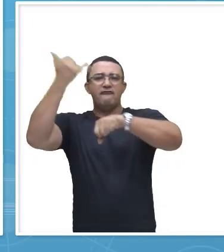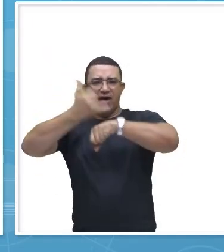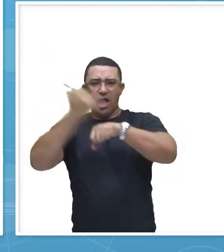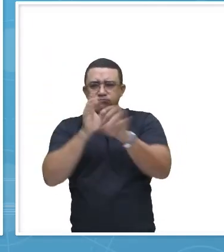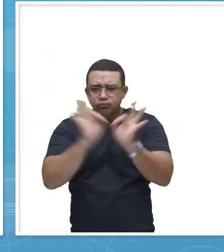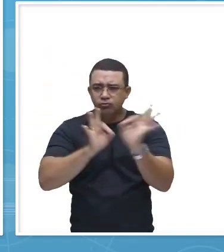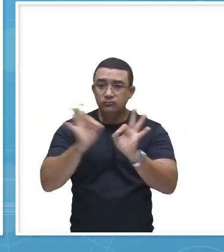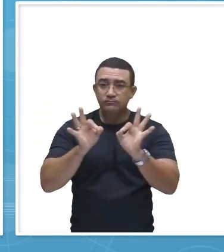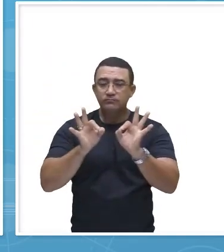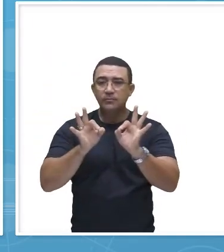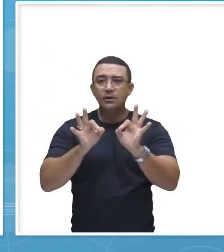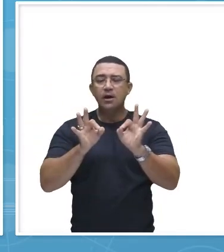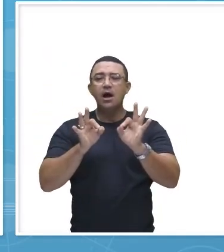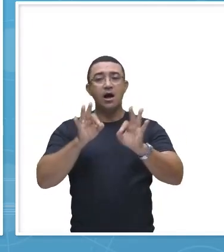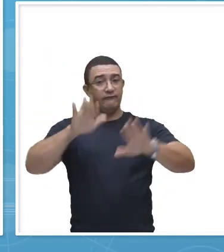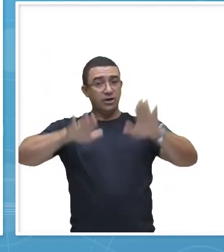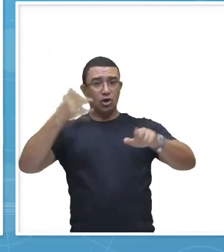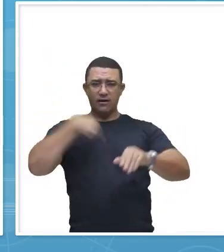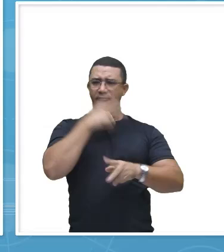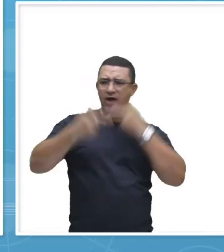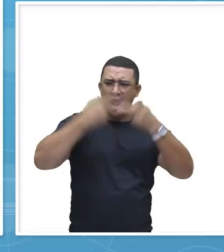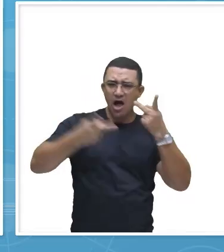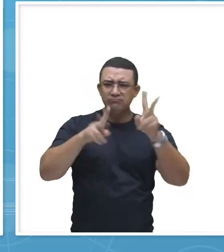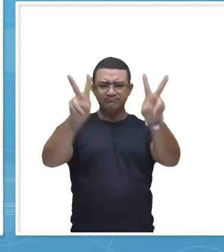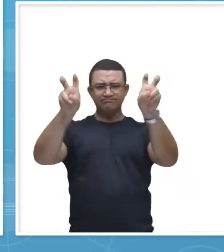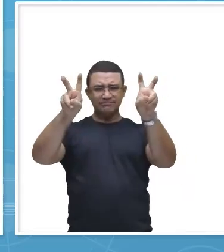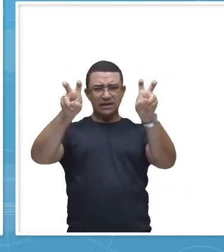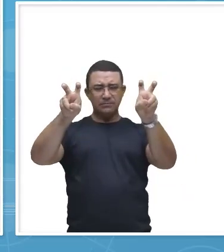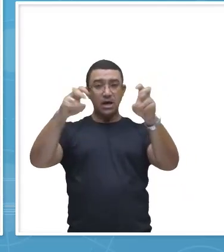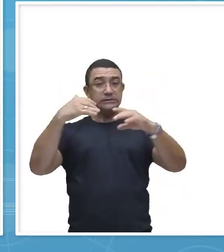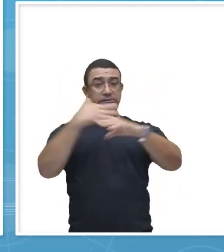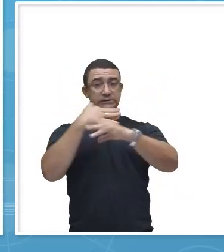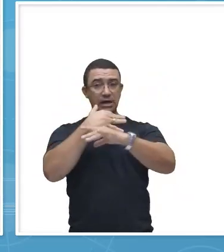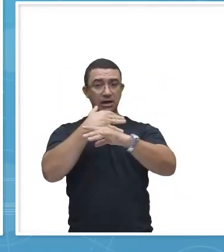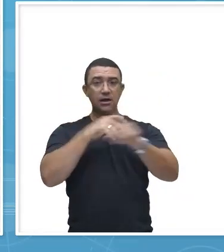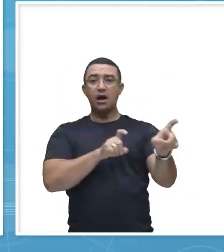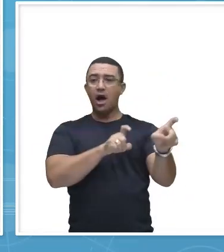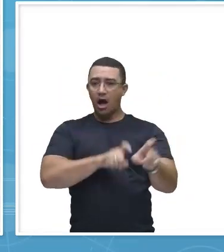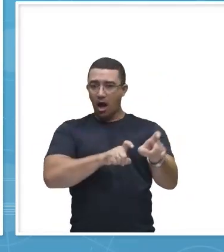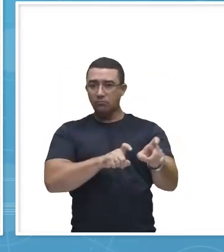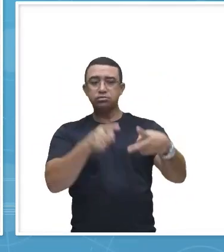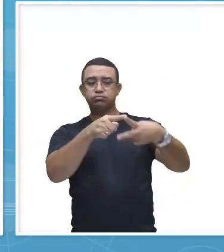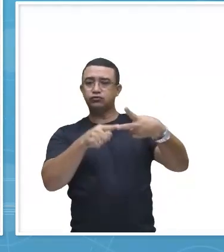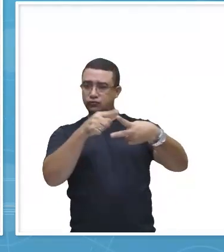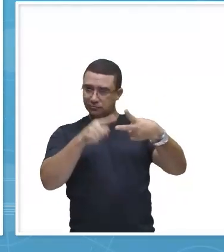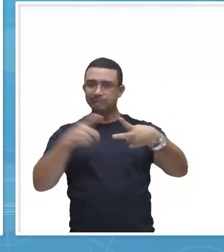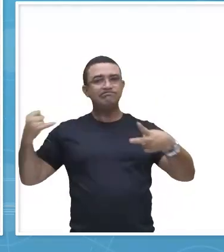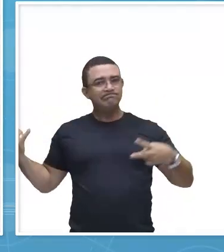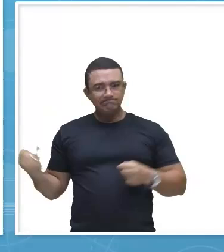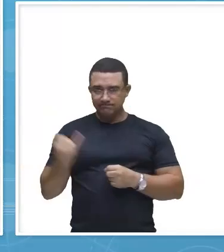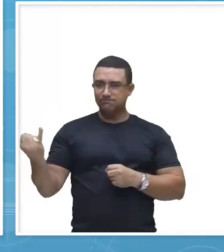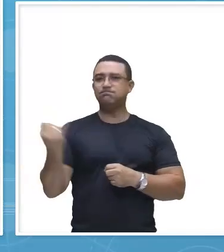Tá? Quando a gente fala das cidades, quando a gente fala do campo, os 2 são muito importantes para a construção da nossa